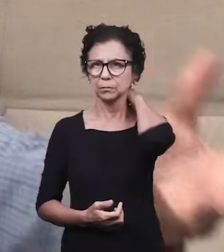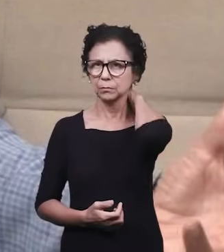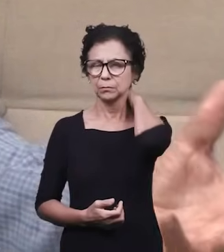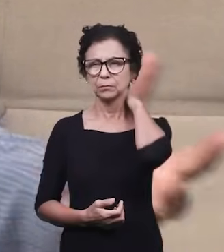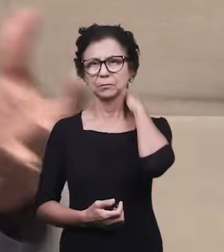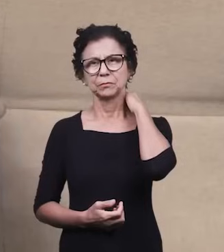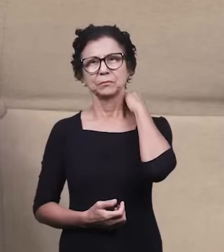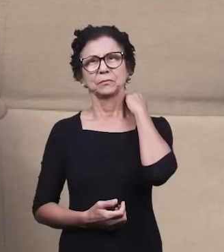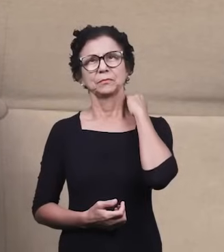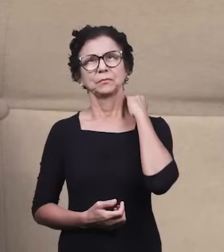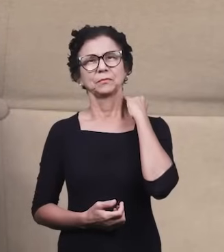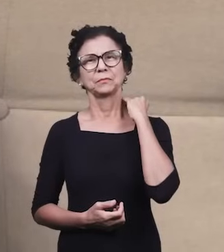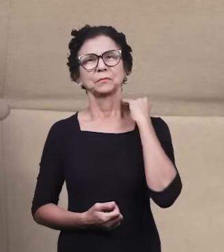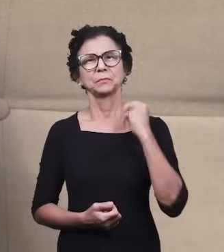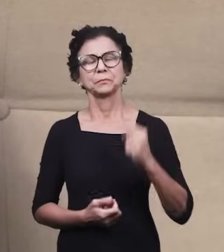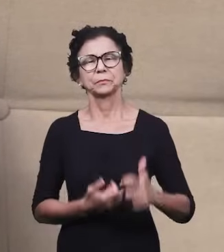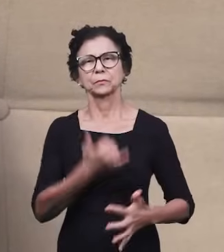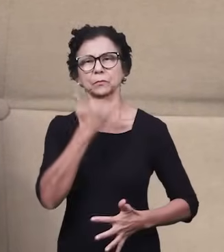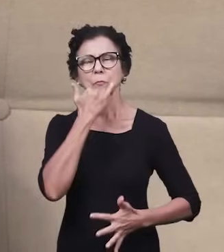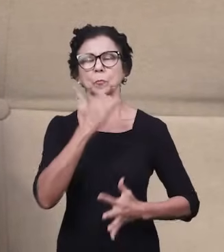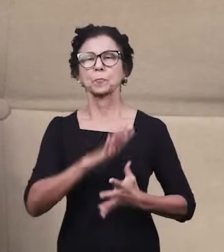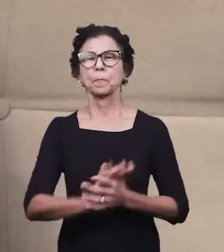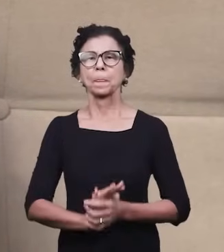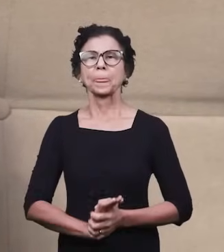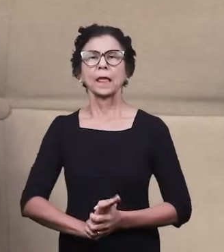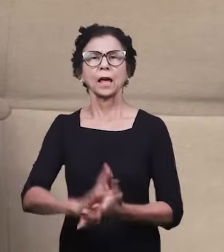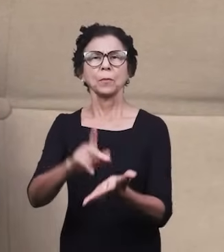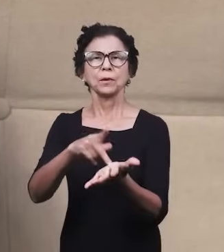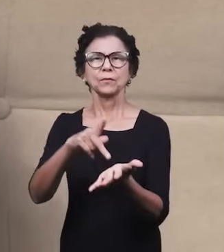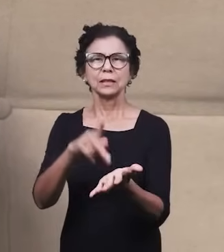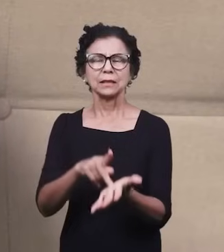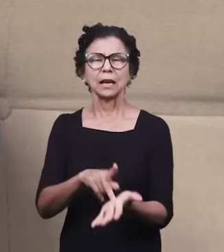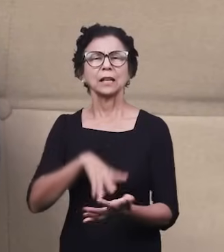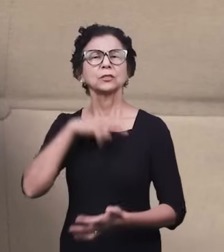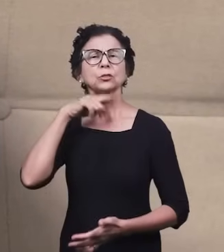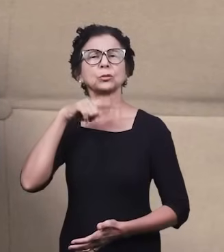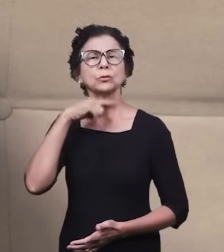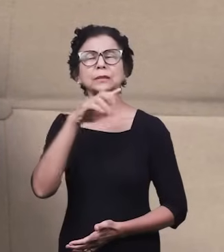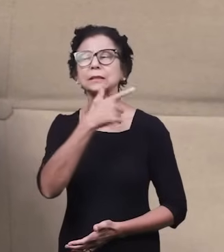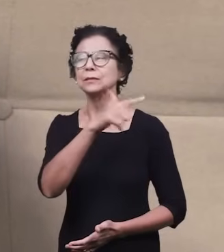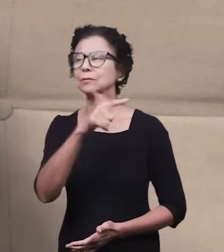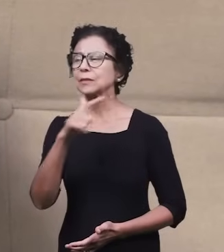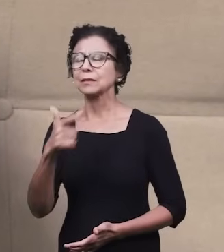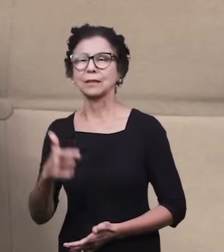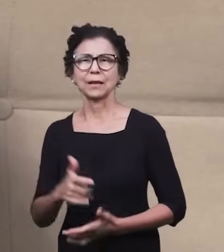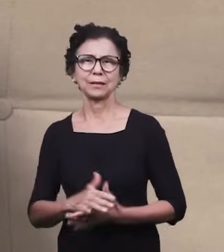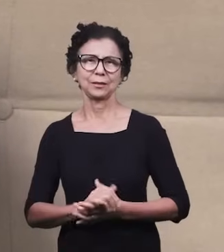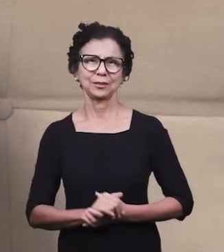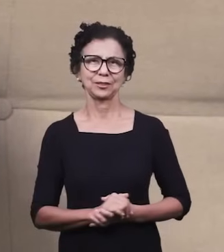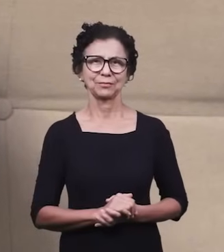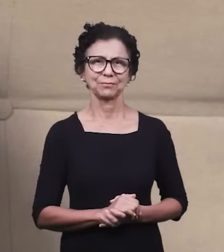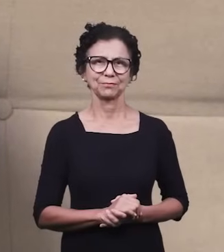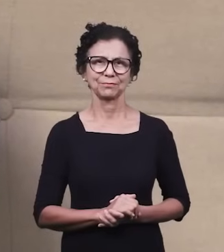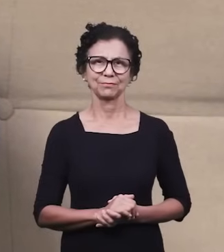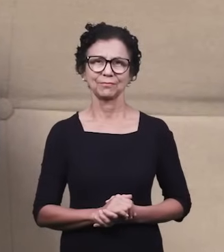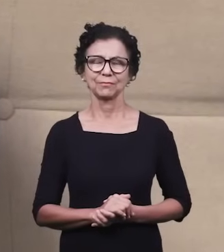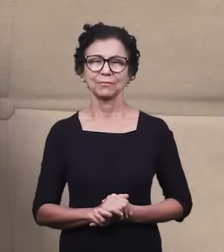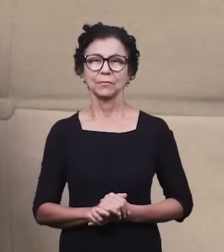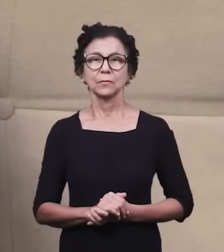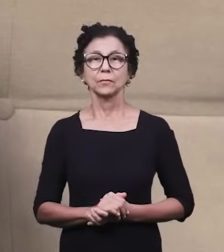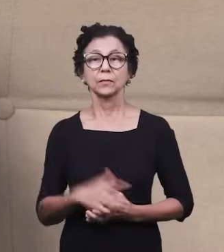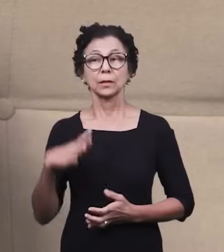foi muito falado no seminário sobre a verdade absoluta. Então, esse mistério da salvação,